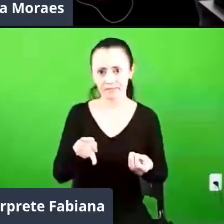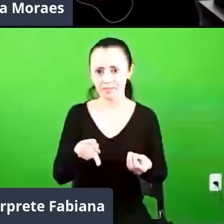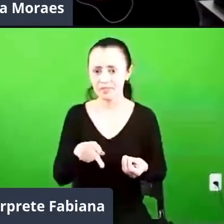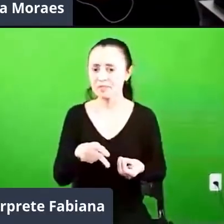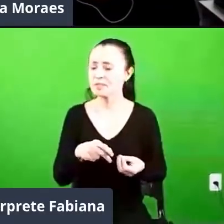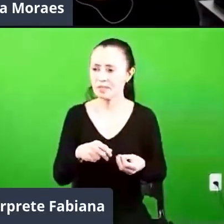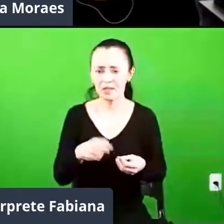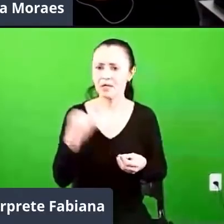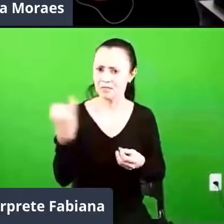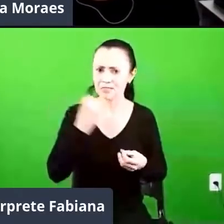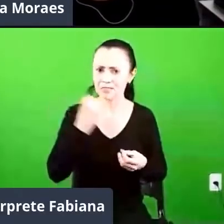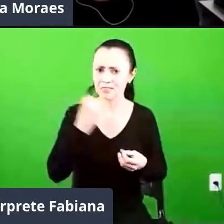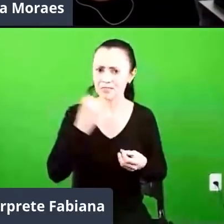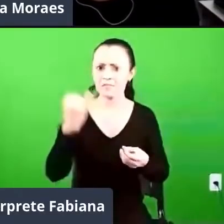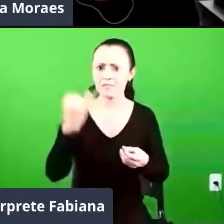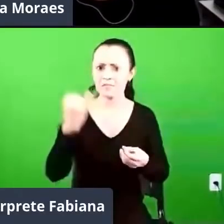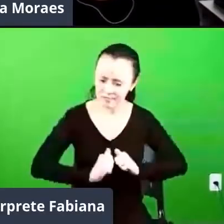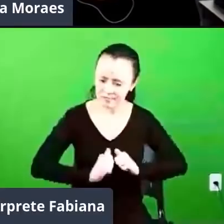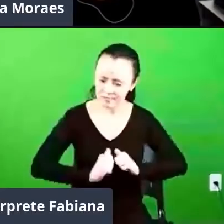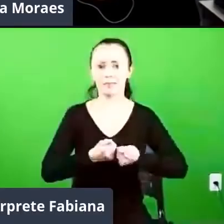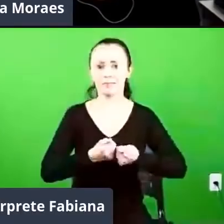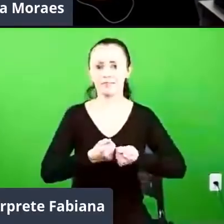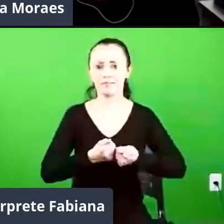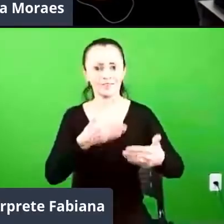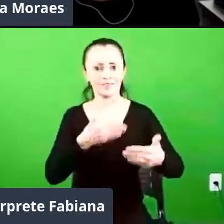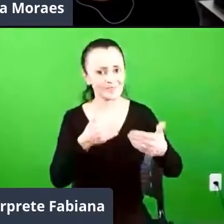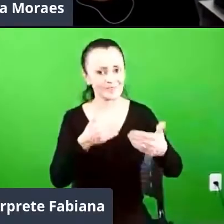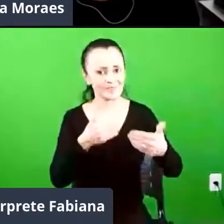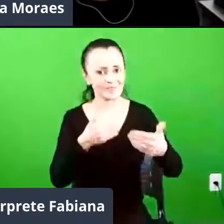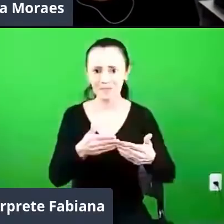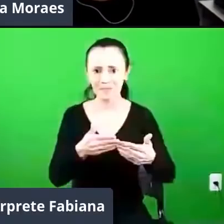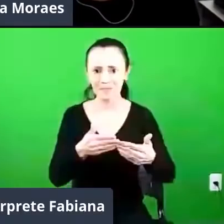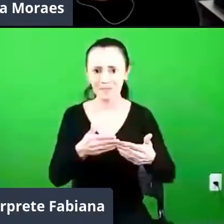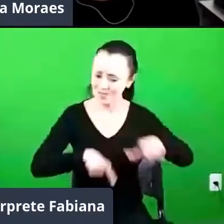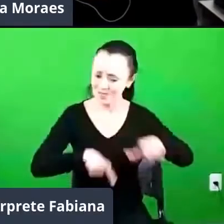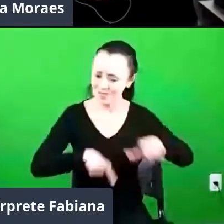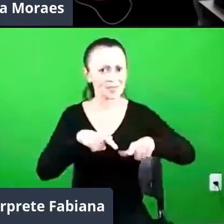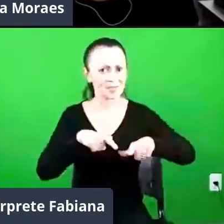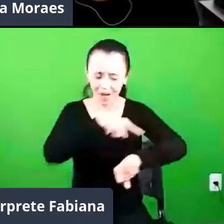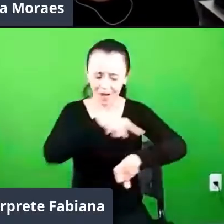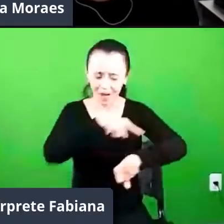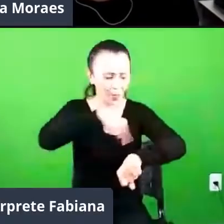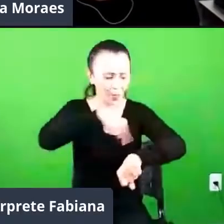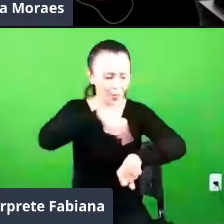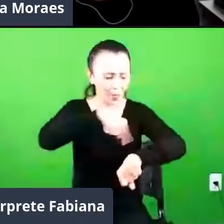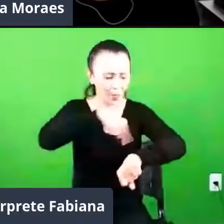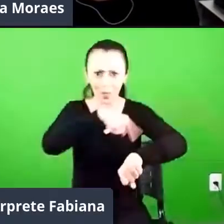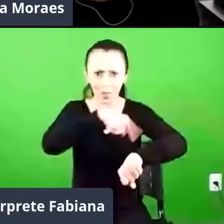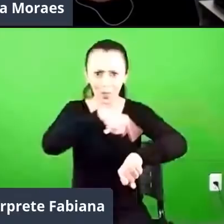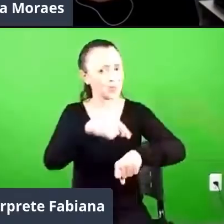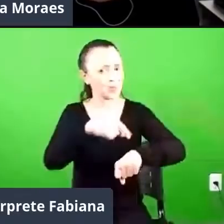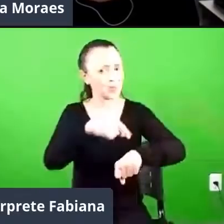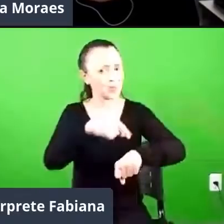possibilidades. Mesmo que, para isso, tenhamos que trabalhar horário dobrado, horário triplicado, final de